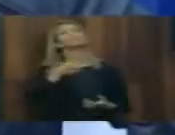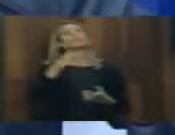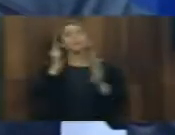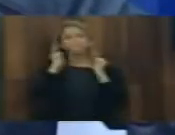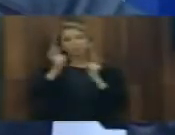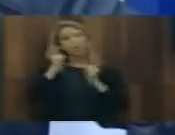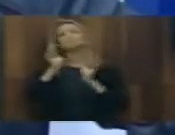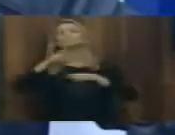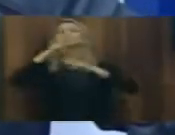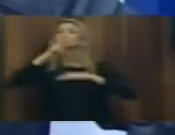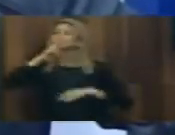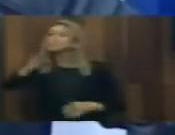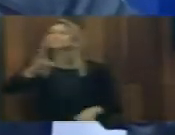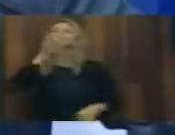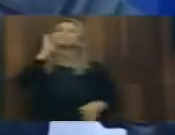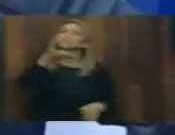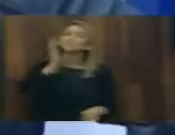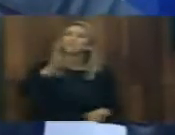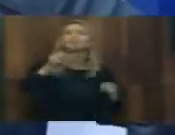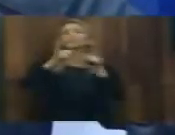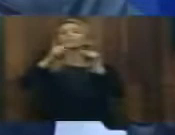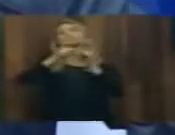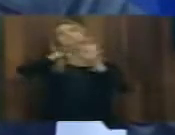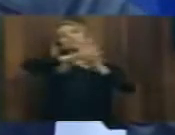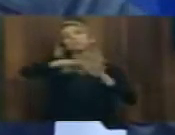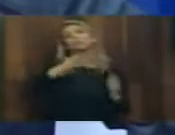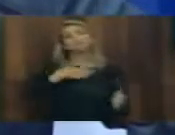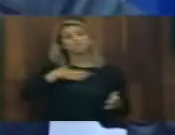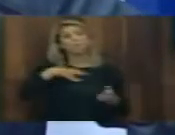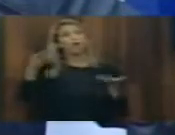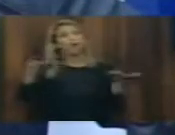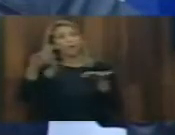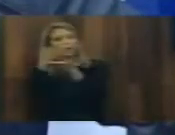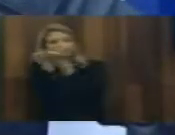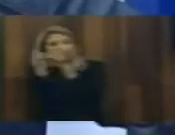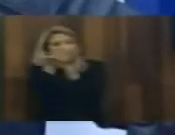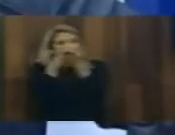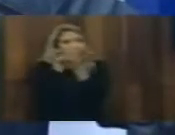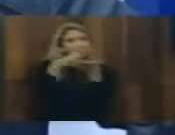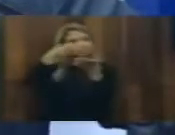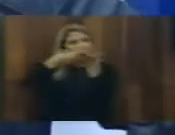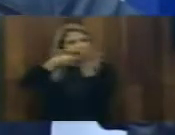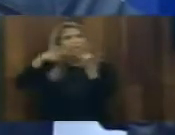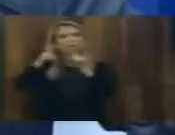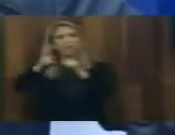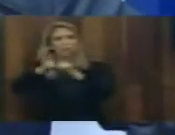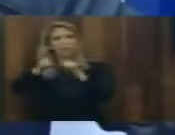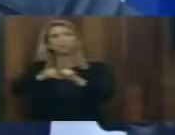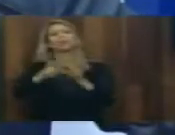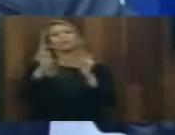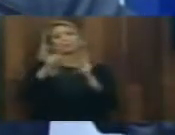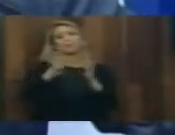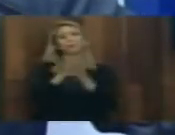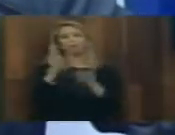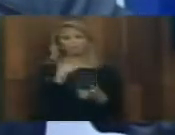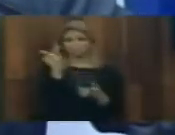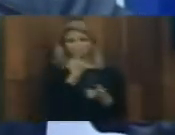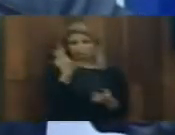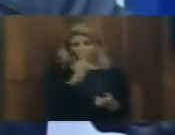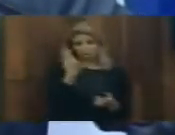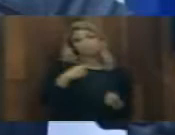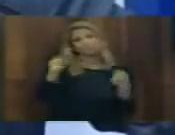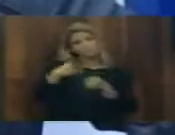feito a indicação e irei cobrar. É a parte que vai executar, mas nós, como somos